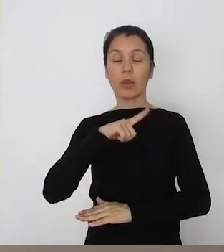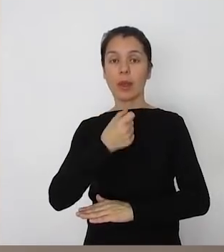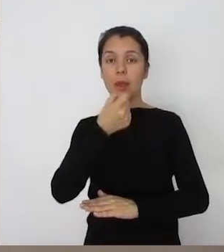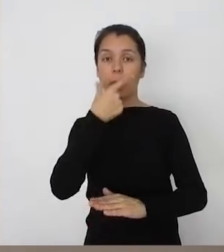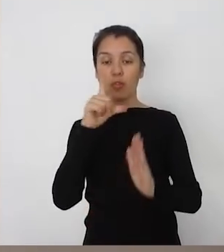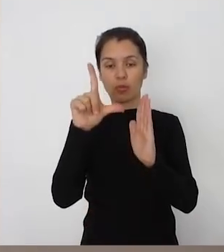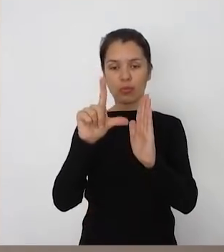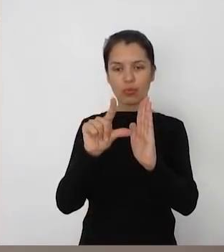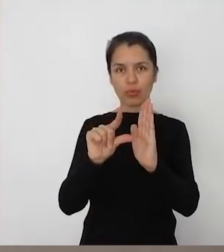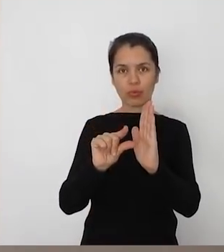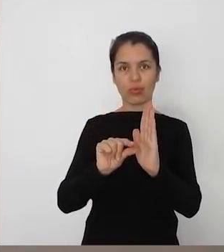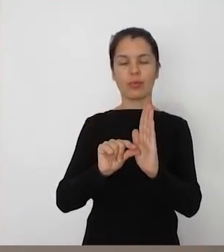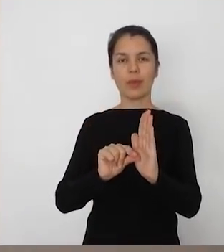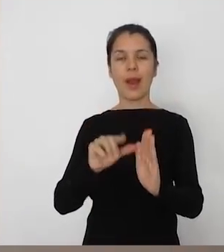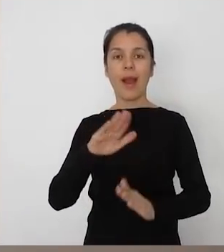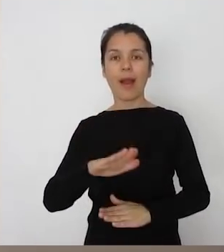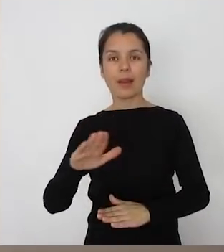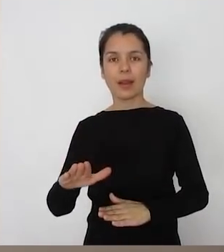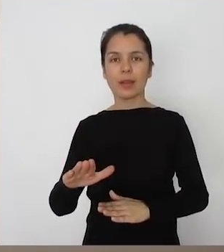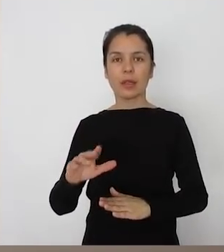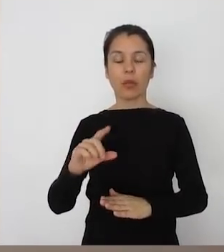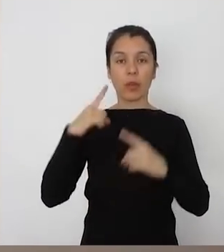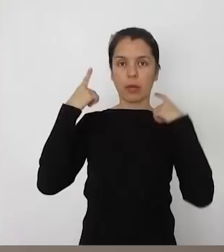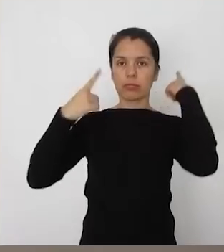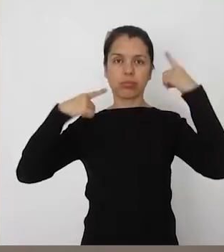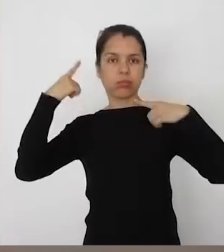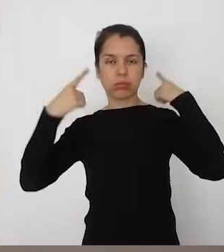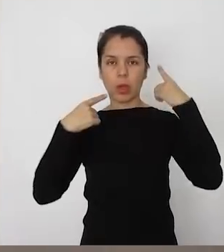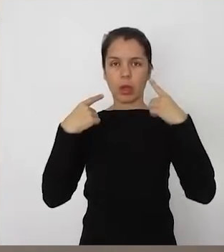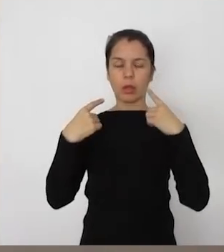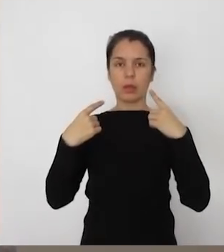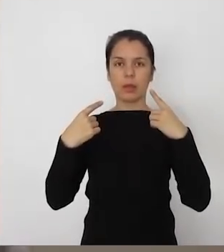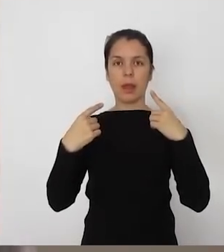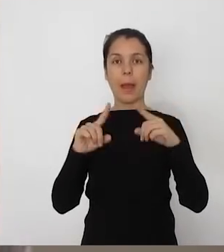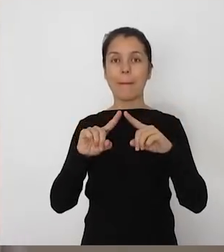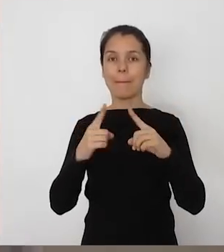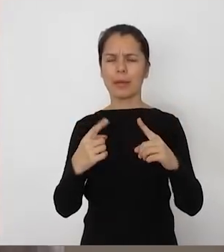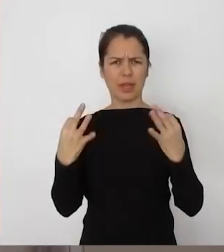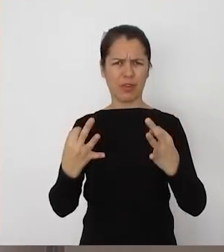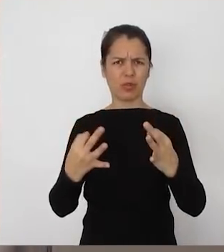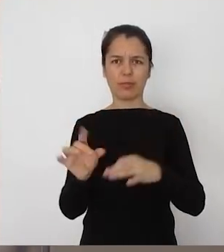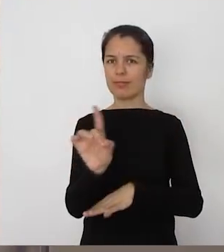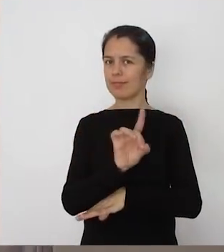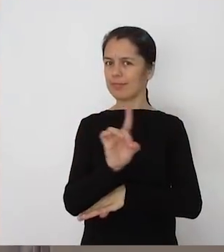via mesocortical, tá aqui, ó, vai gerar uma apatia, diminuição de afeto, isolamento. Então, esse